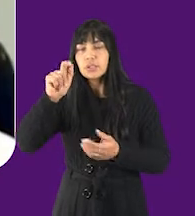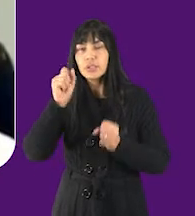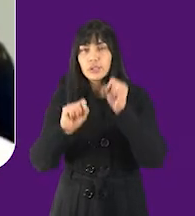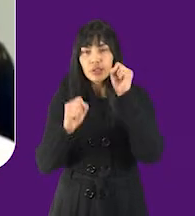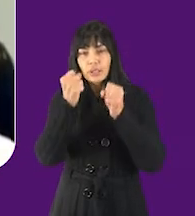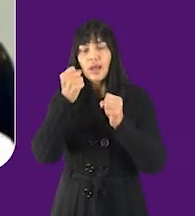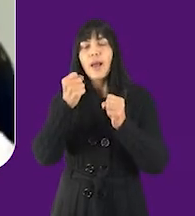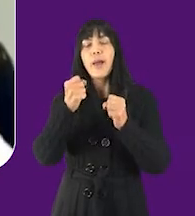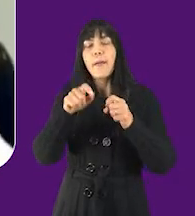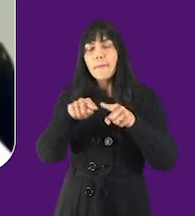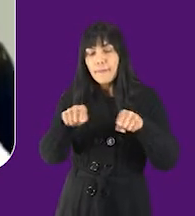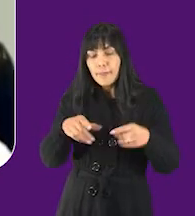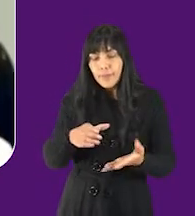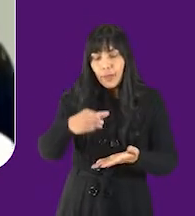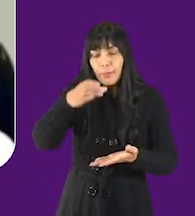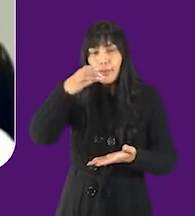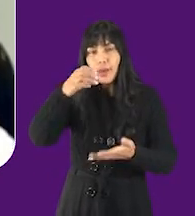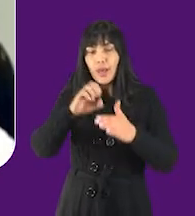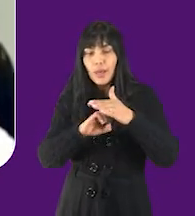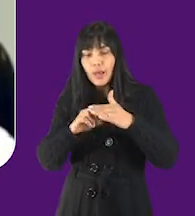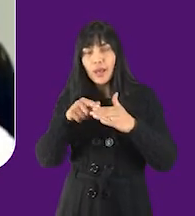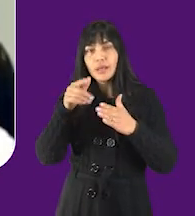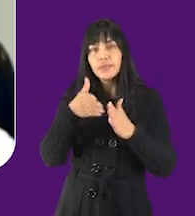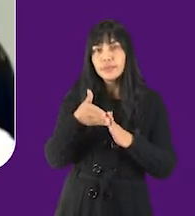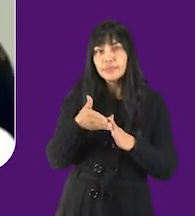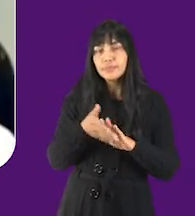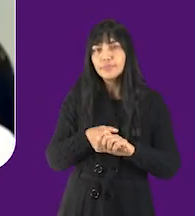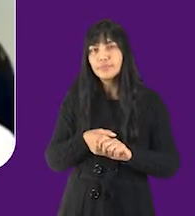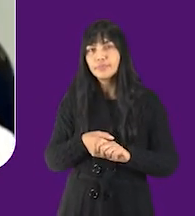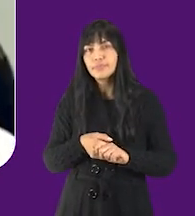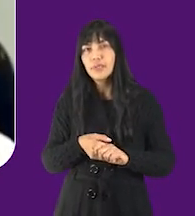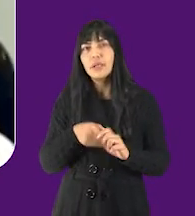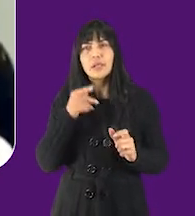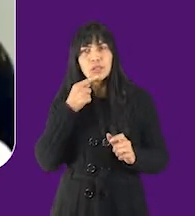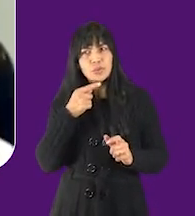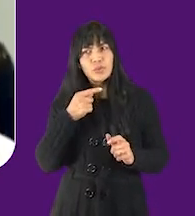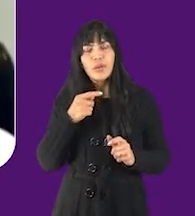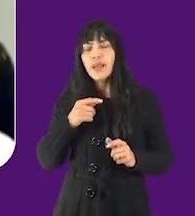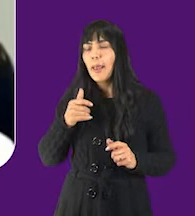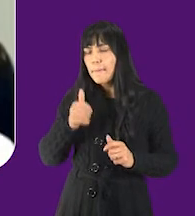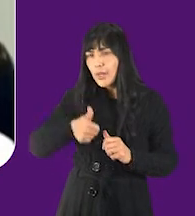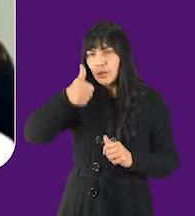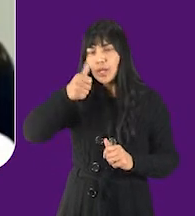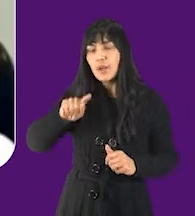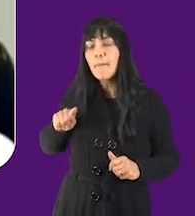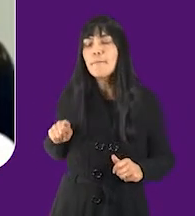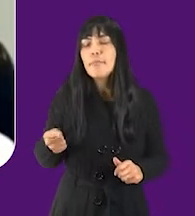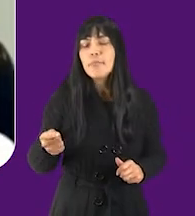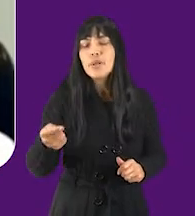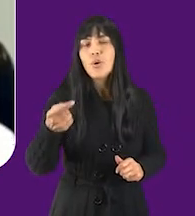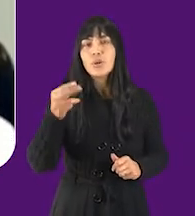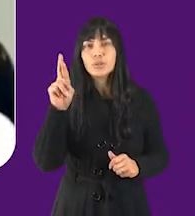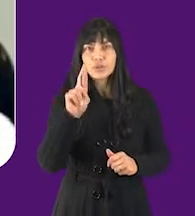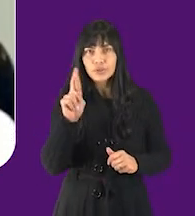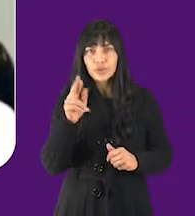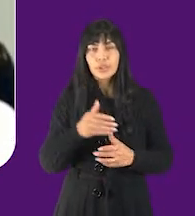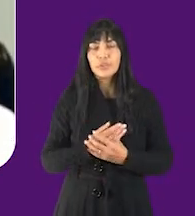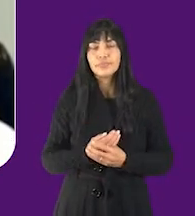fábrica para a Tetra Pak, isso tem gerado melhorias de milhões de reais para cada cliente em termos de